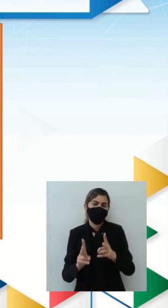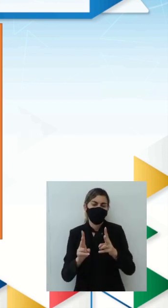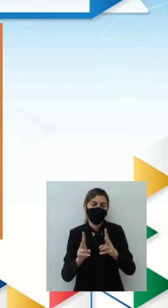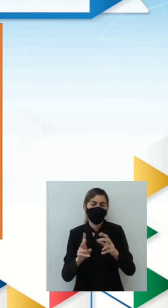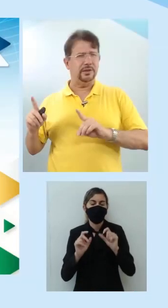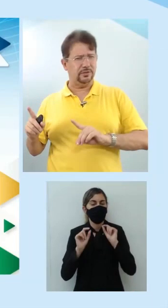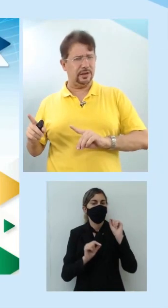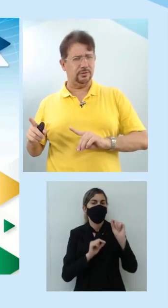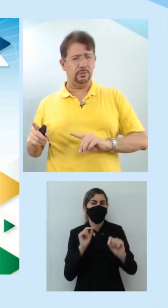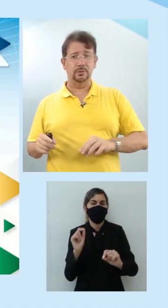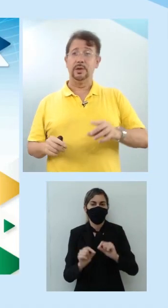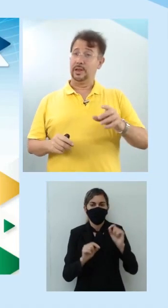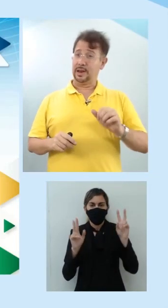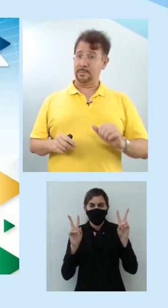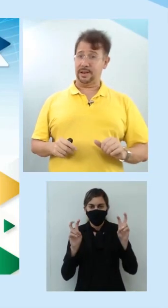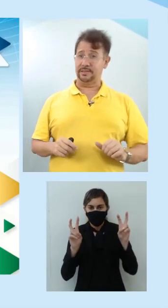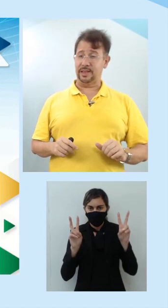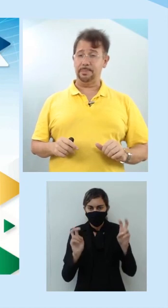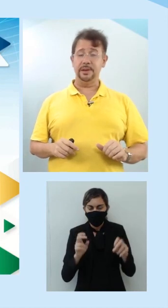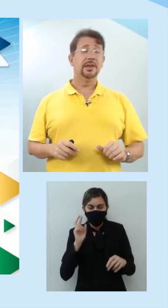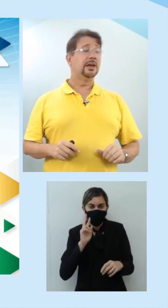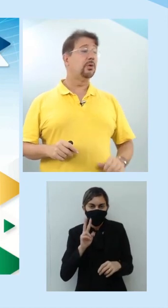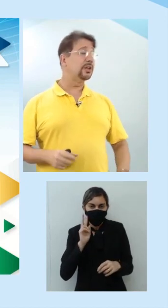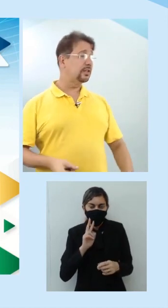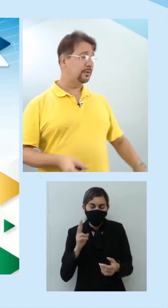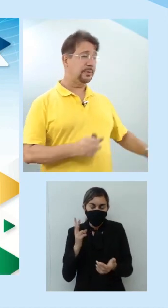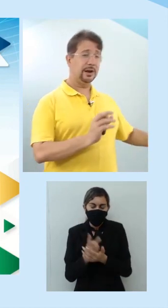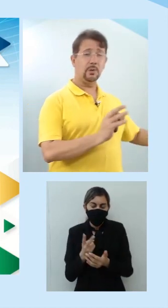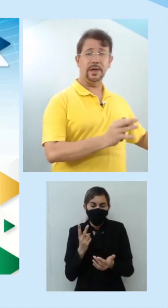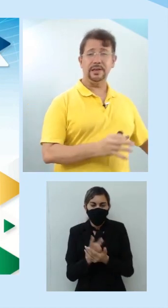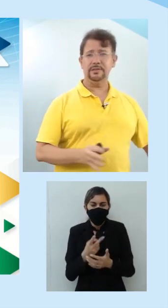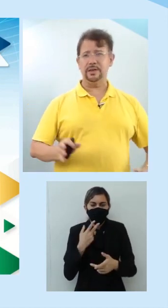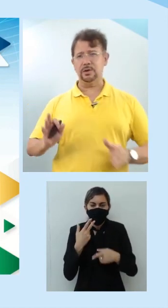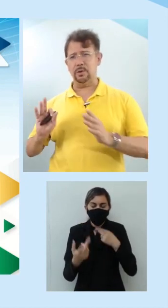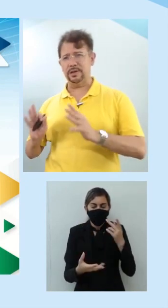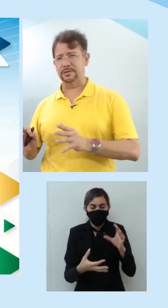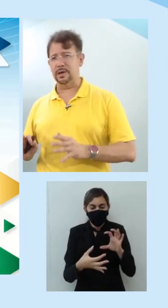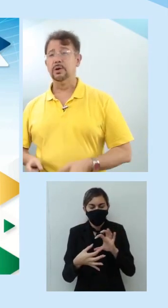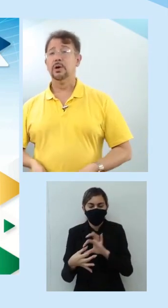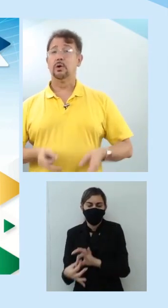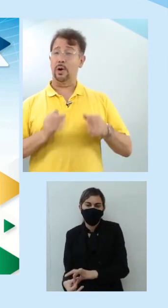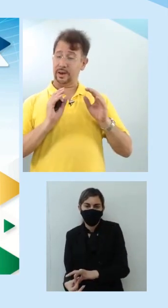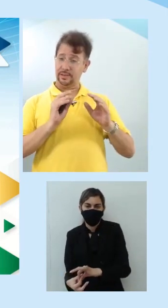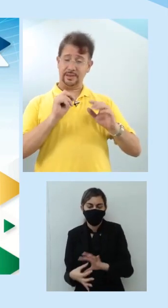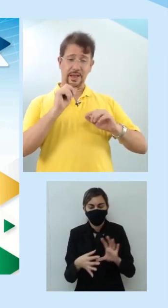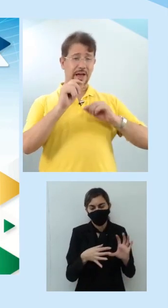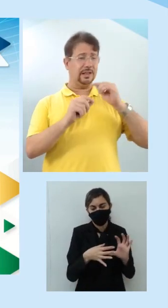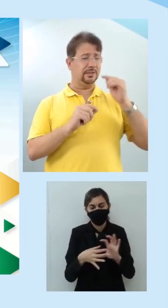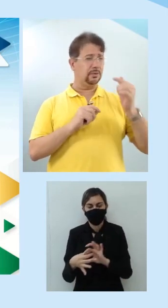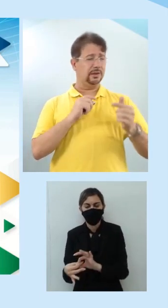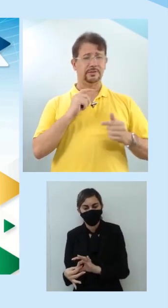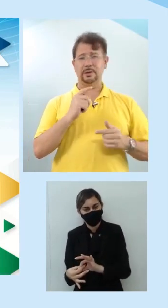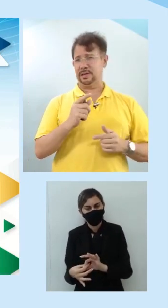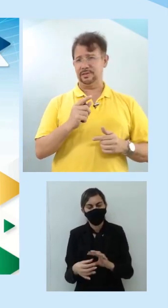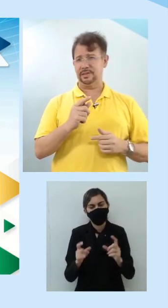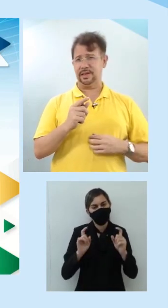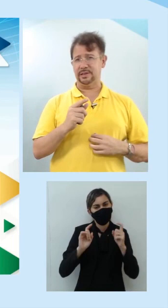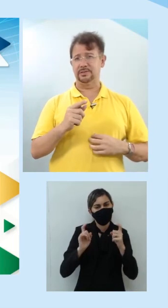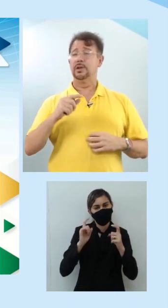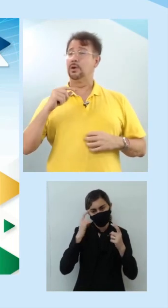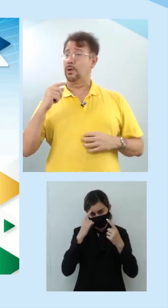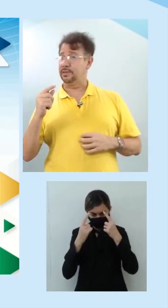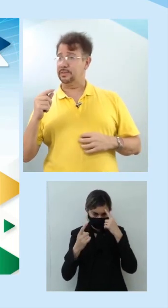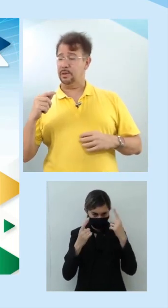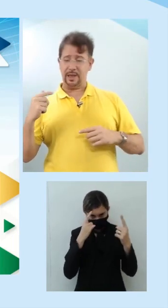O que é este assunto? Lembrar sempre, quando a gente fala coerência e coesão, coerência é a articulação das